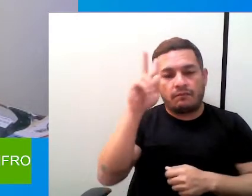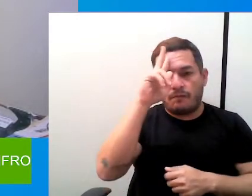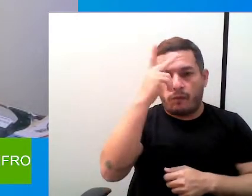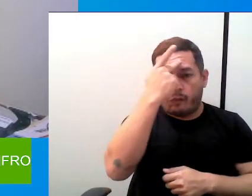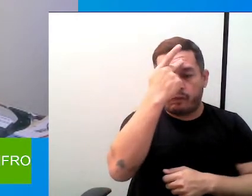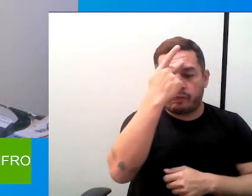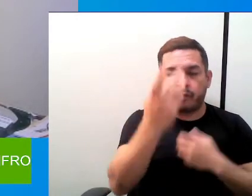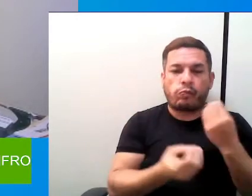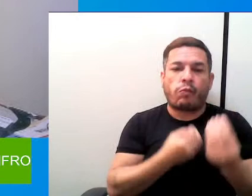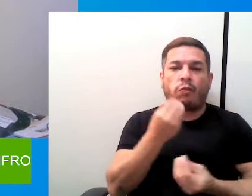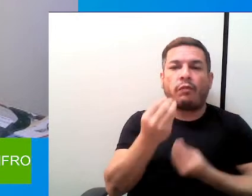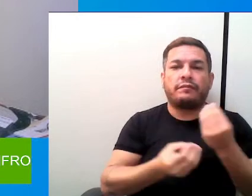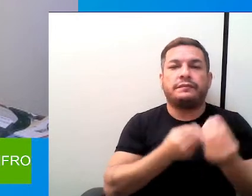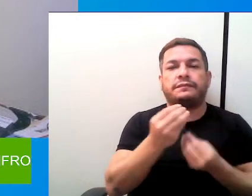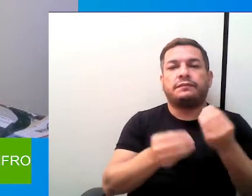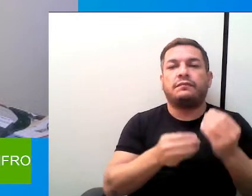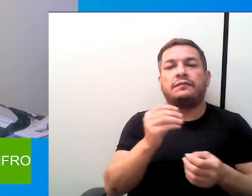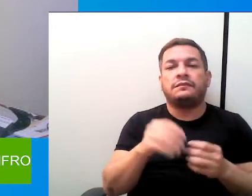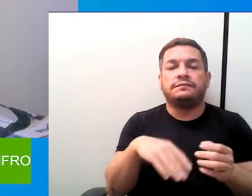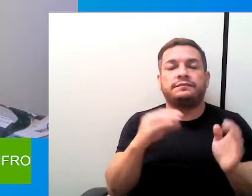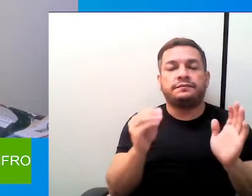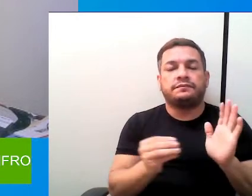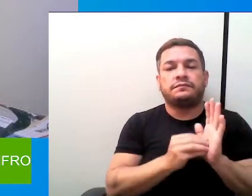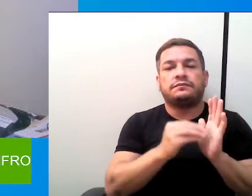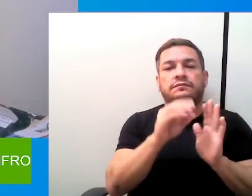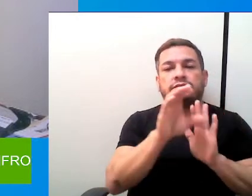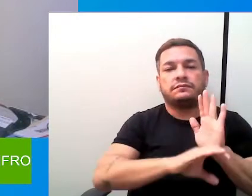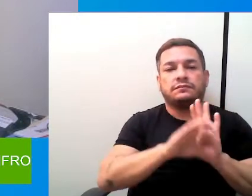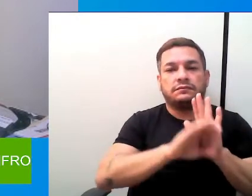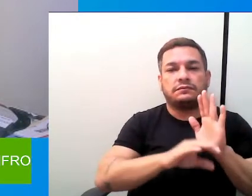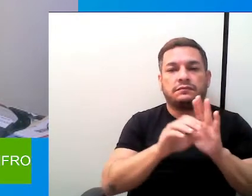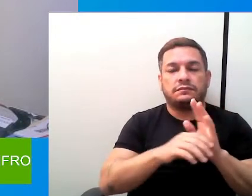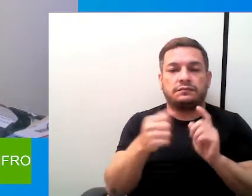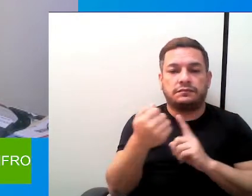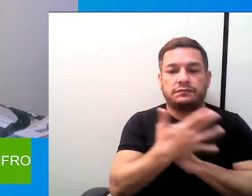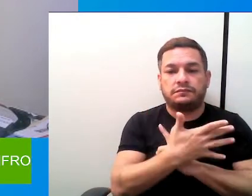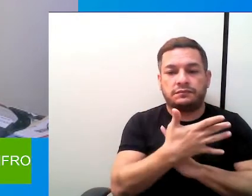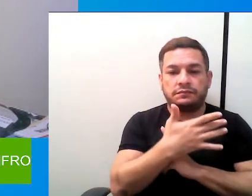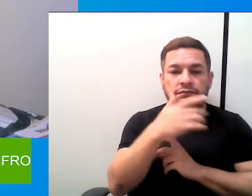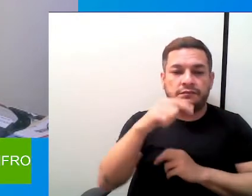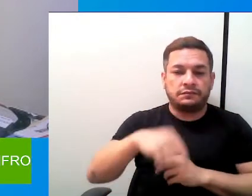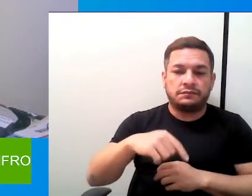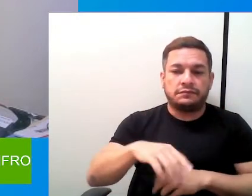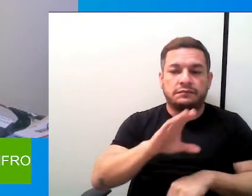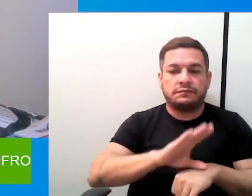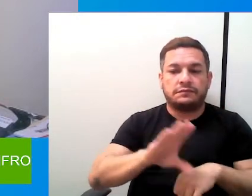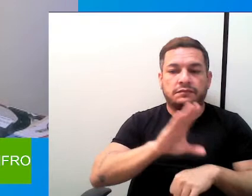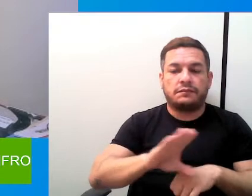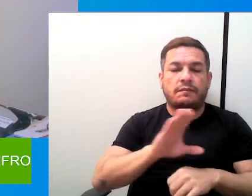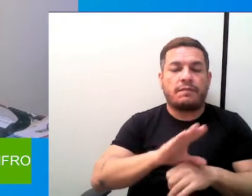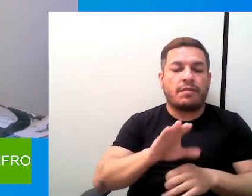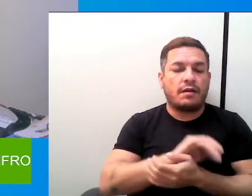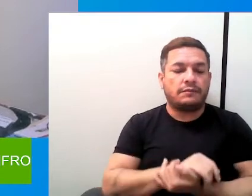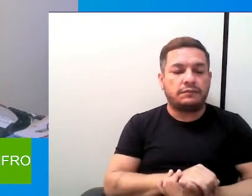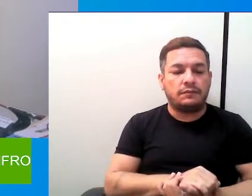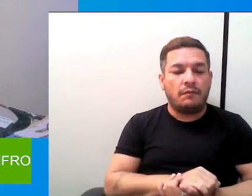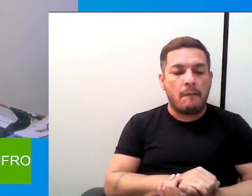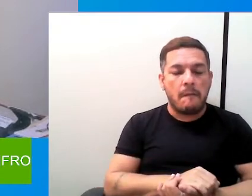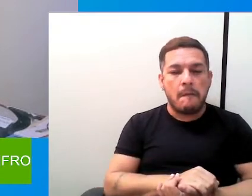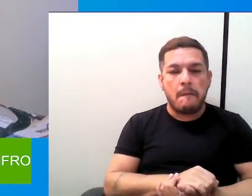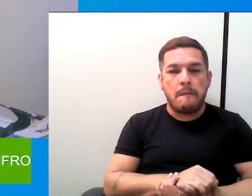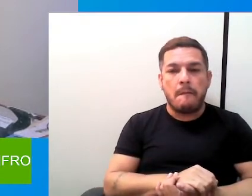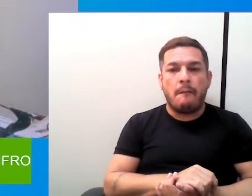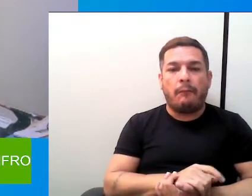como implementaríamos a curricularização da extensão aqui no nosso curso. Ocorre que estava